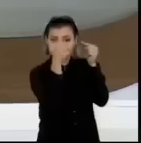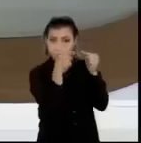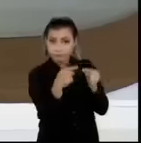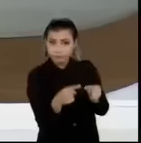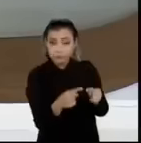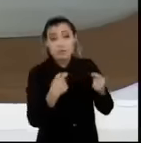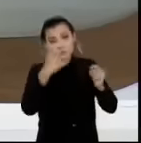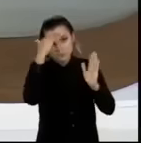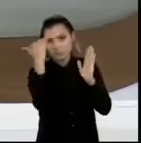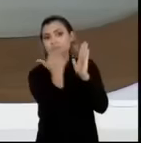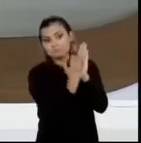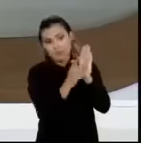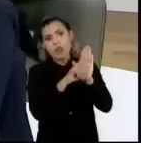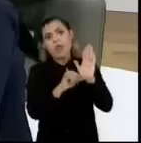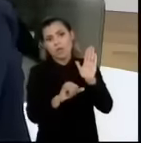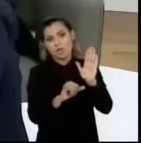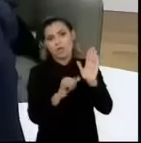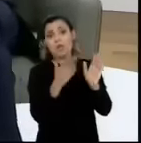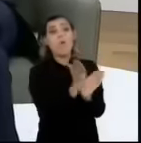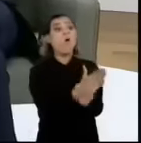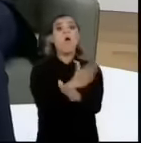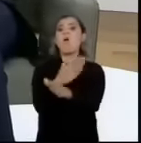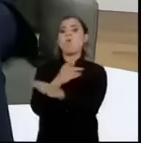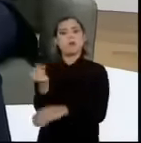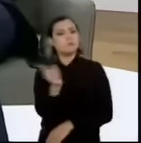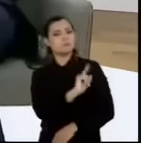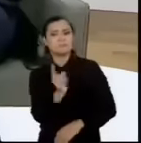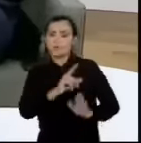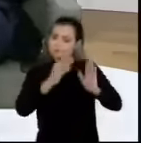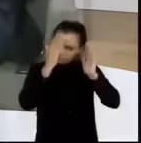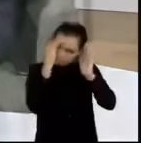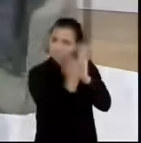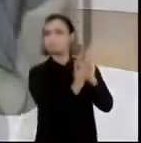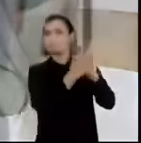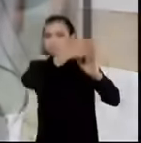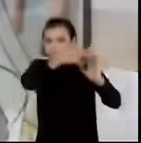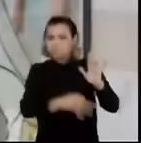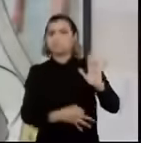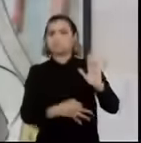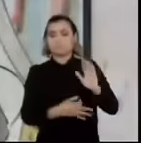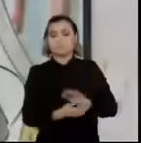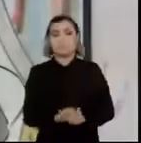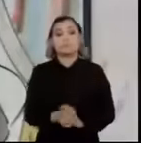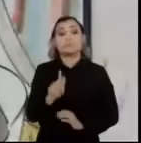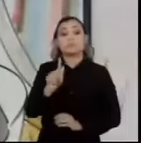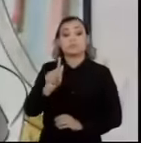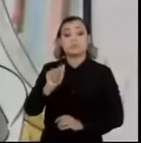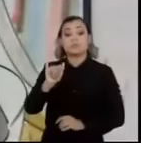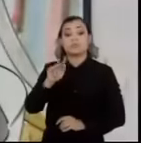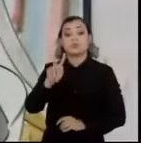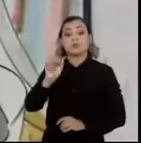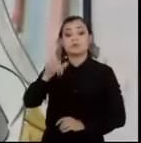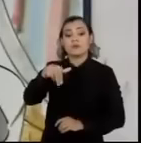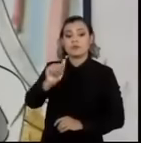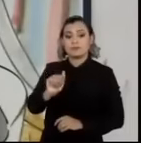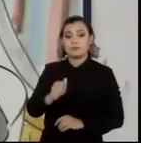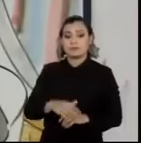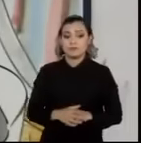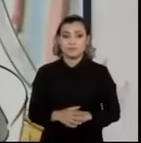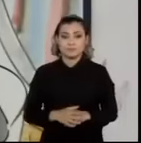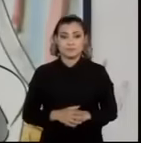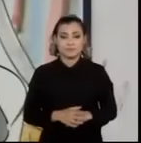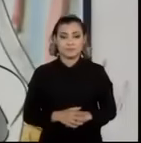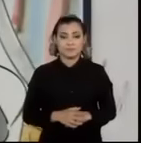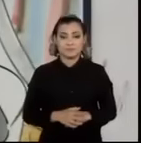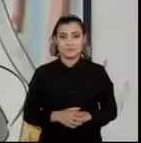para aplicar a lei e não deixar haver nenhum acesso de parte a parte. Giovana Girardi, por favor. Obrigada, Dani. Boa noite,